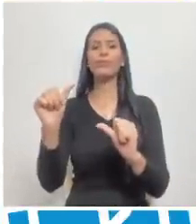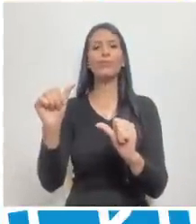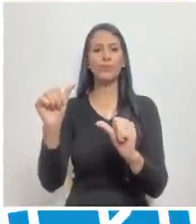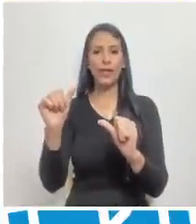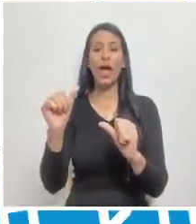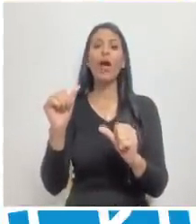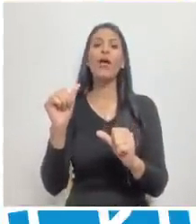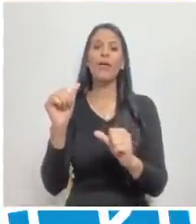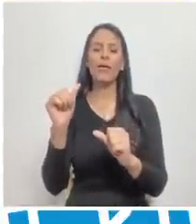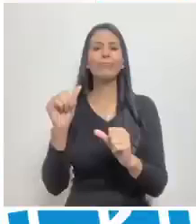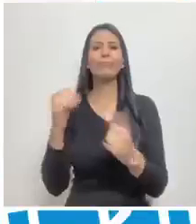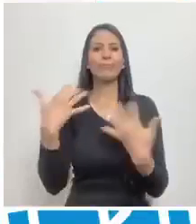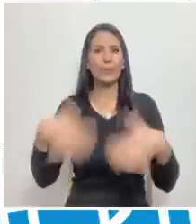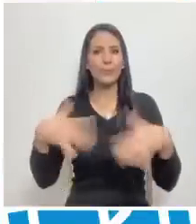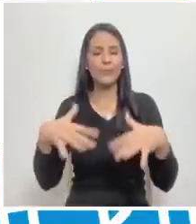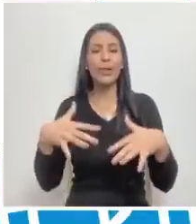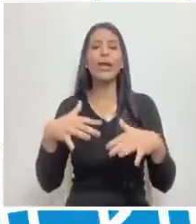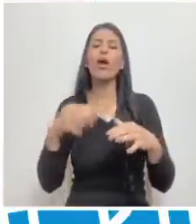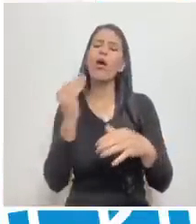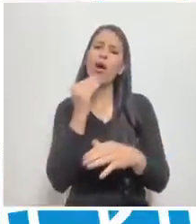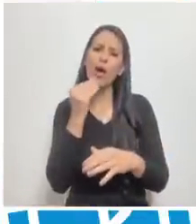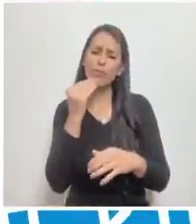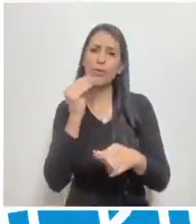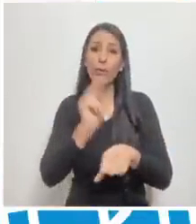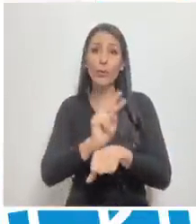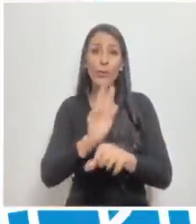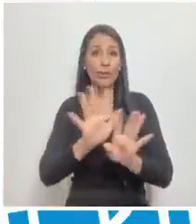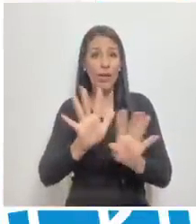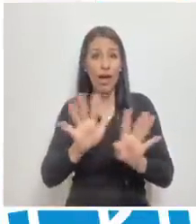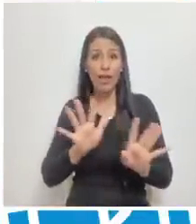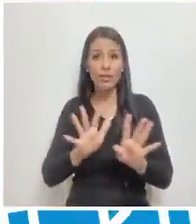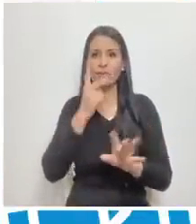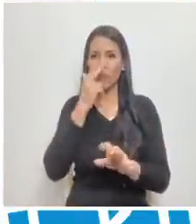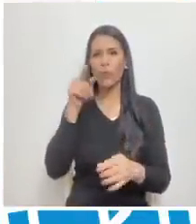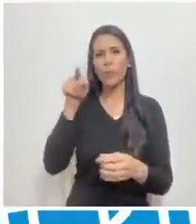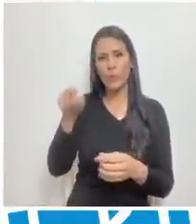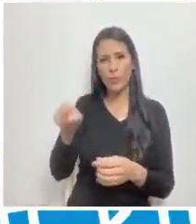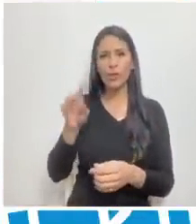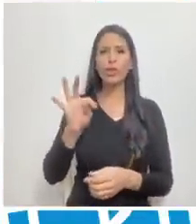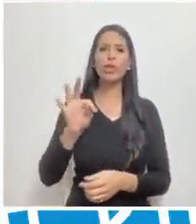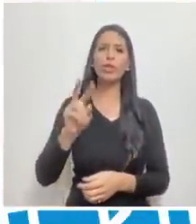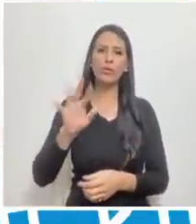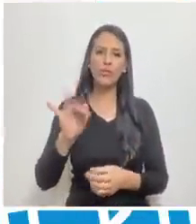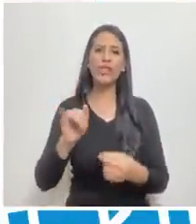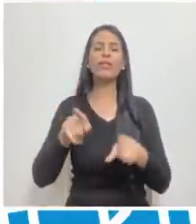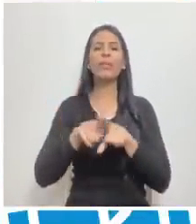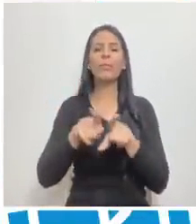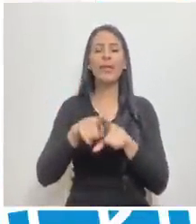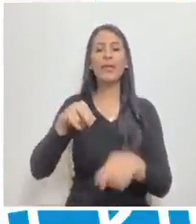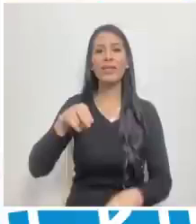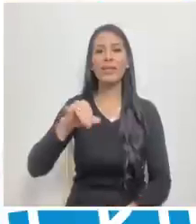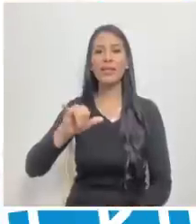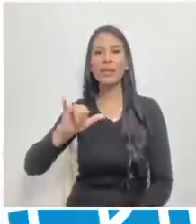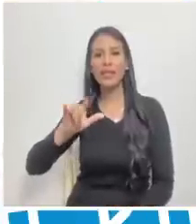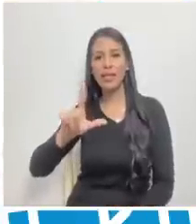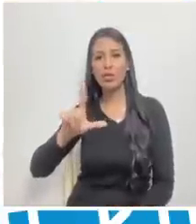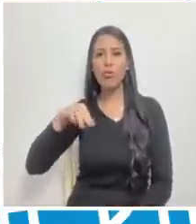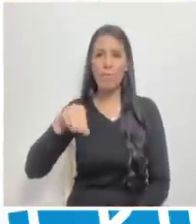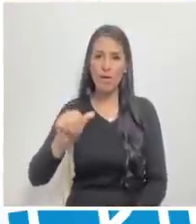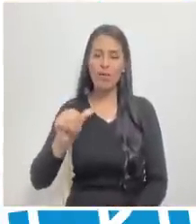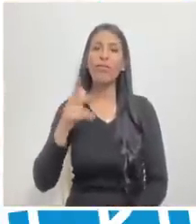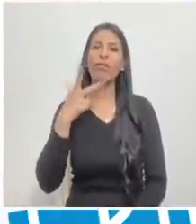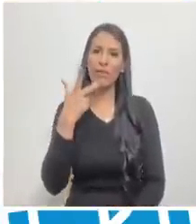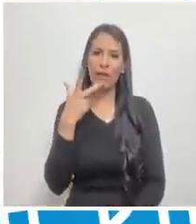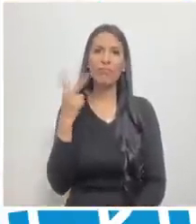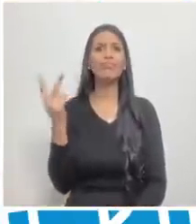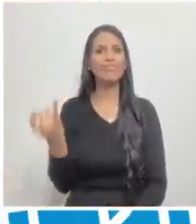eu acho que tanto o ponto que você como a Nilma tocam em relação à escala, como garantir a comparabilidade,